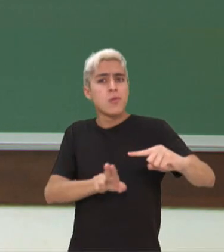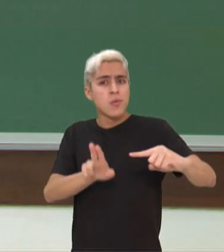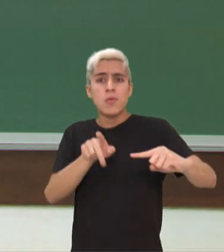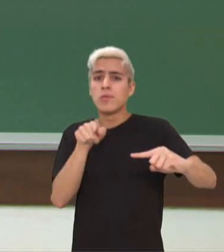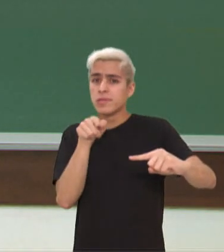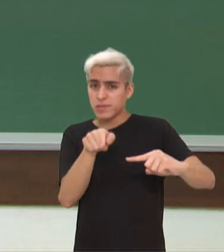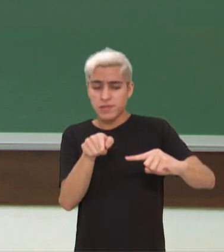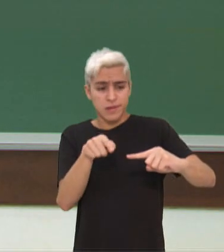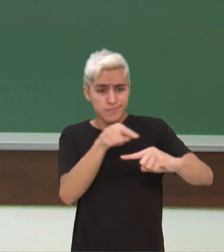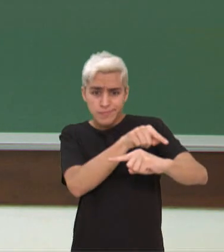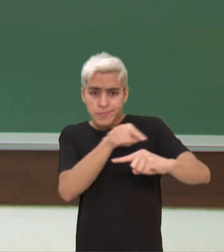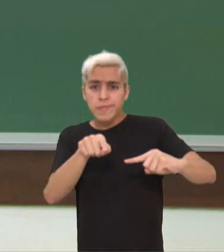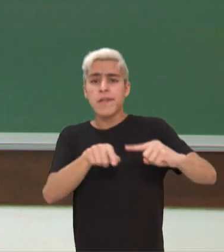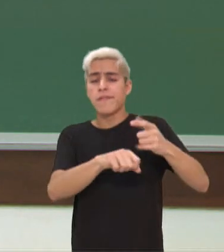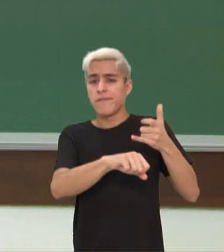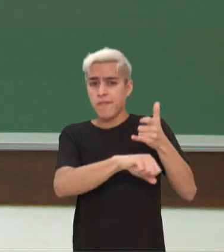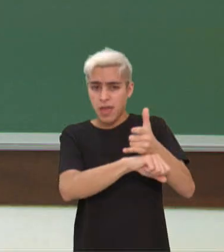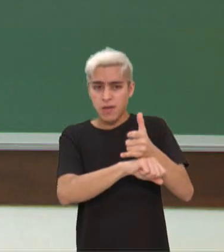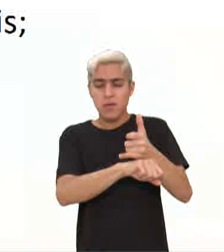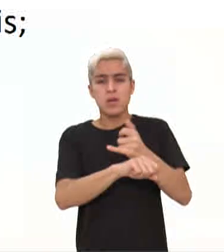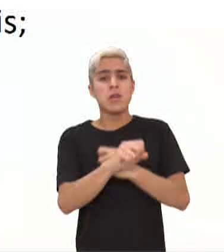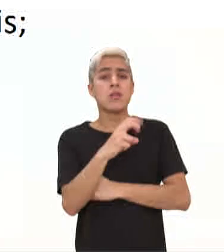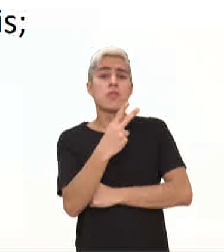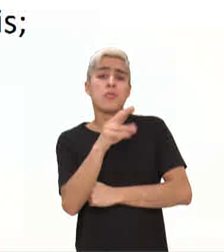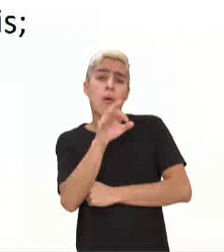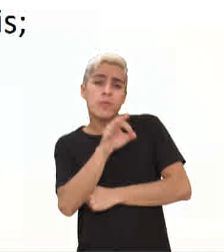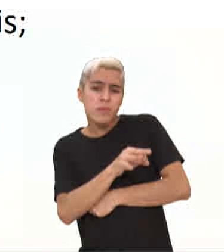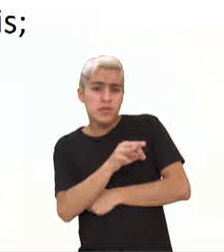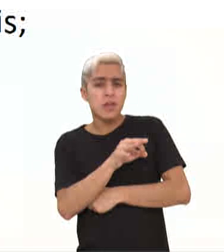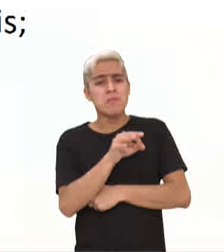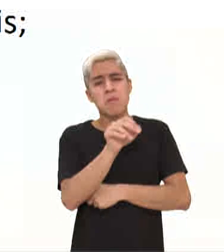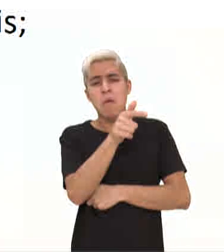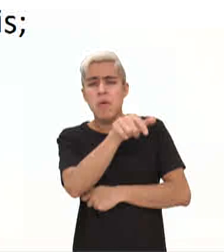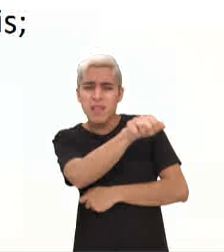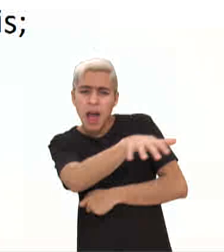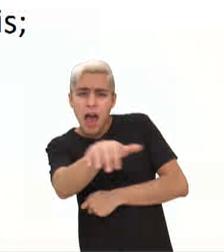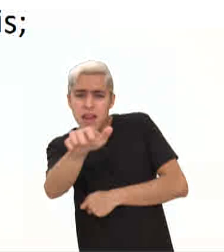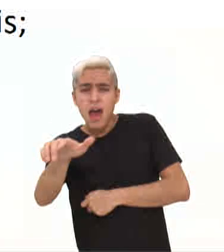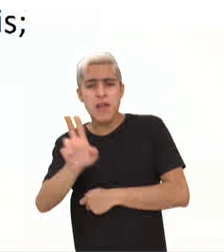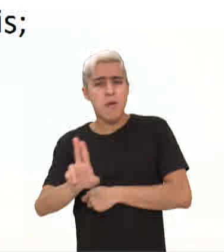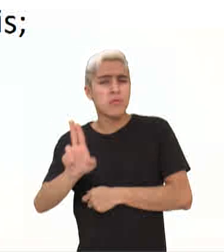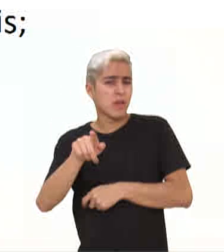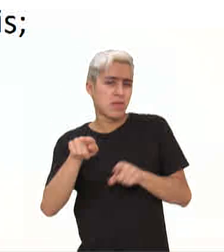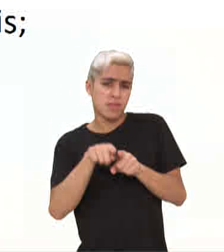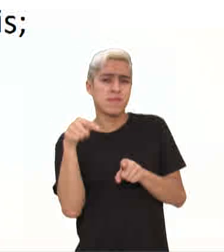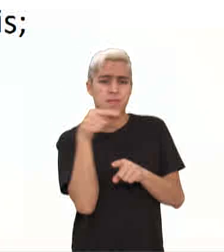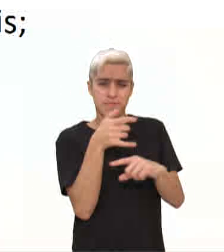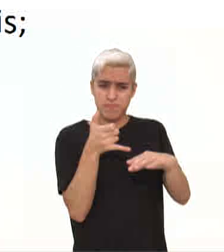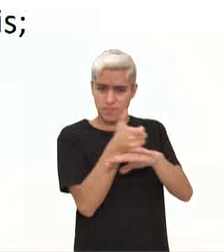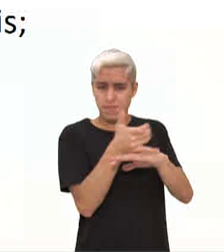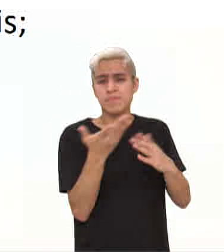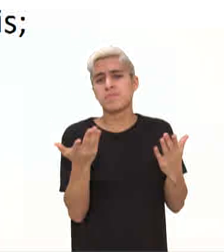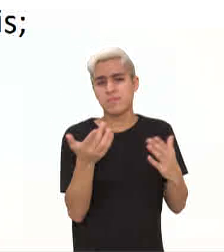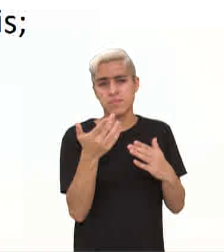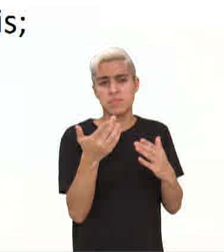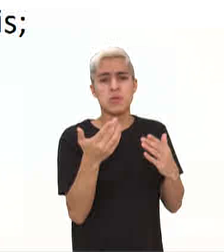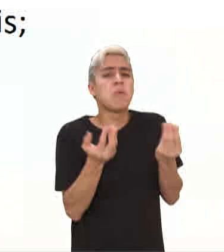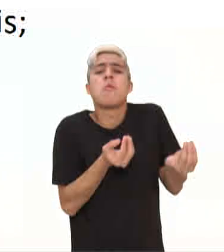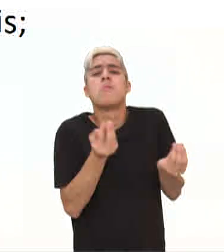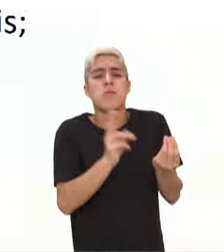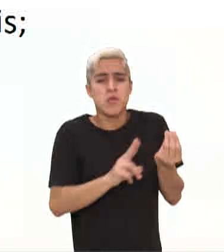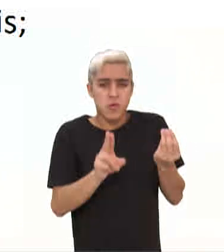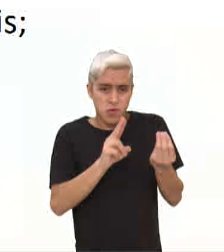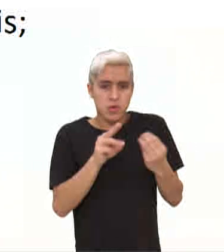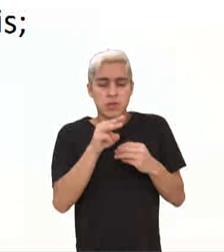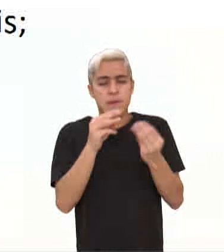E 2% tem aplicação em outras áreas ali. Então, eu coloquei alguns exemplos para vocês de outras aplicações